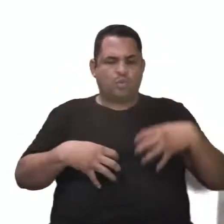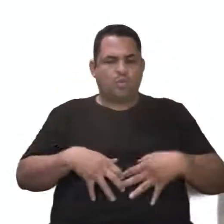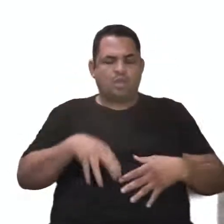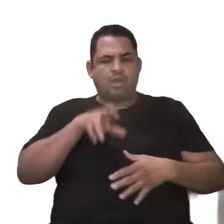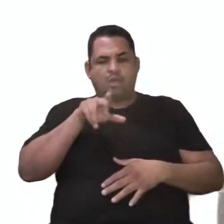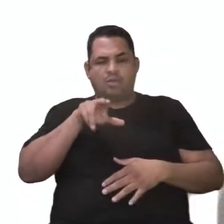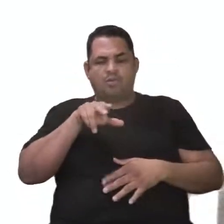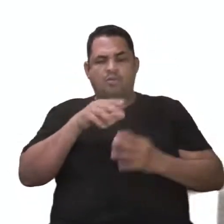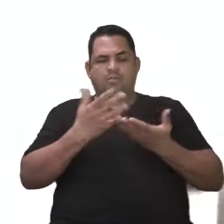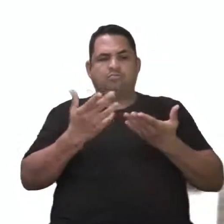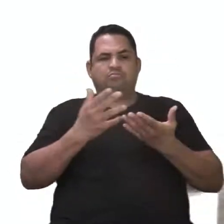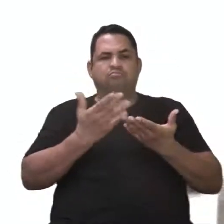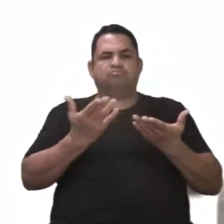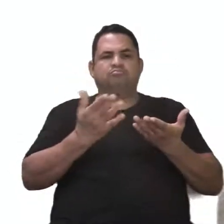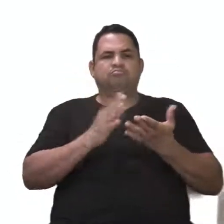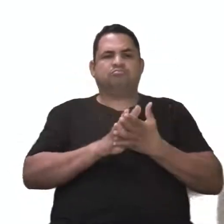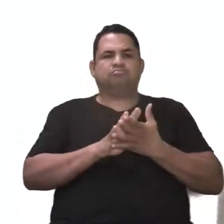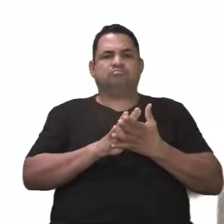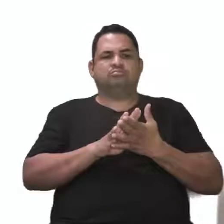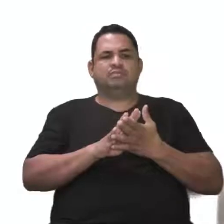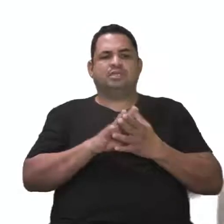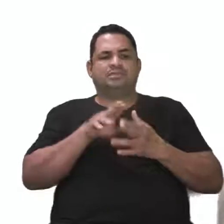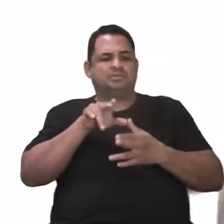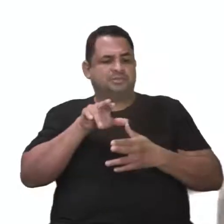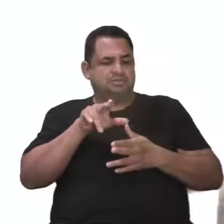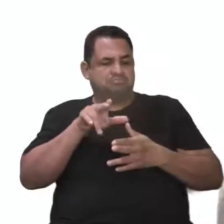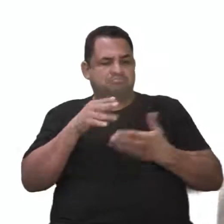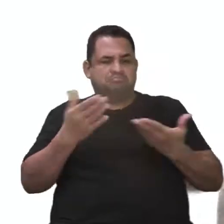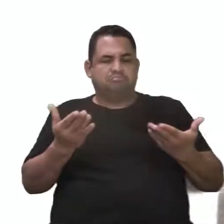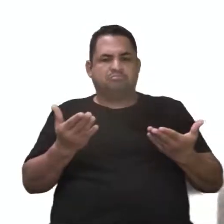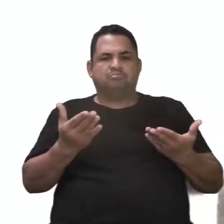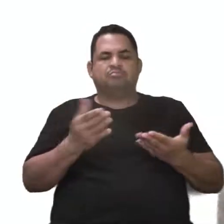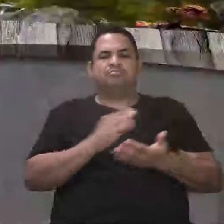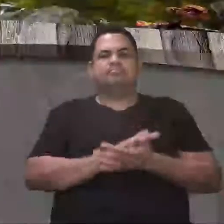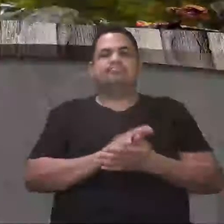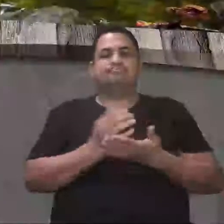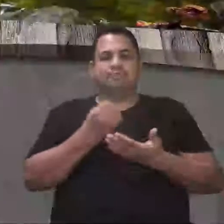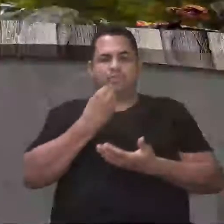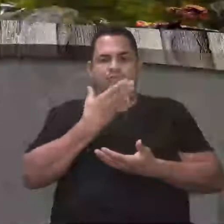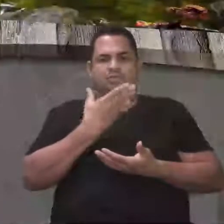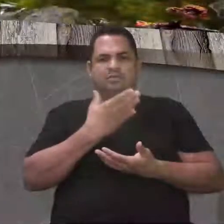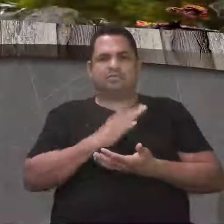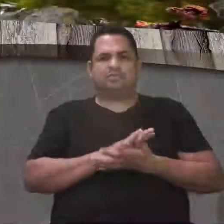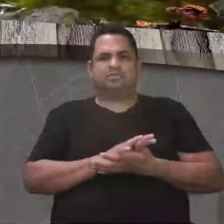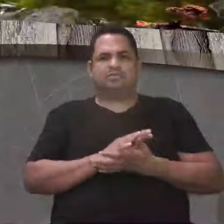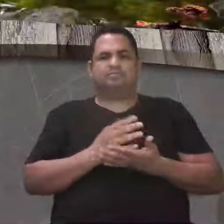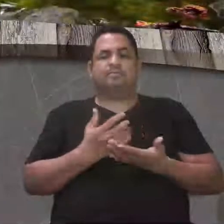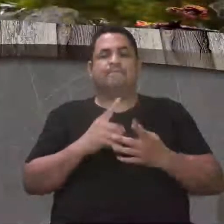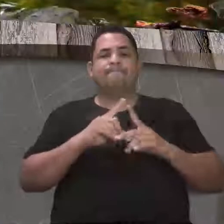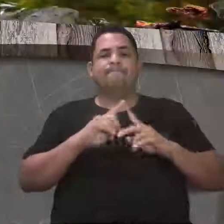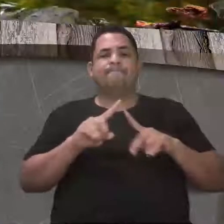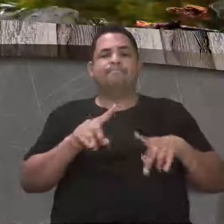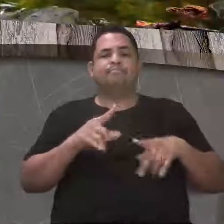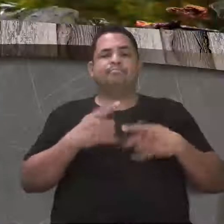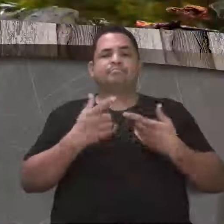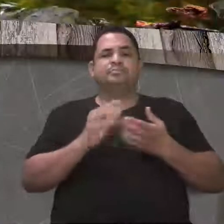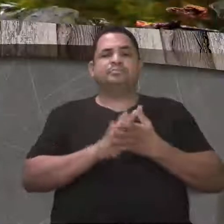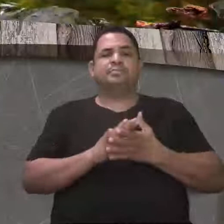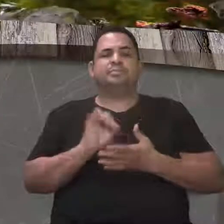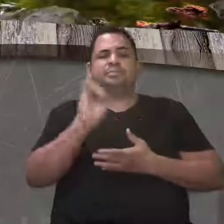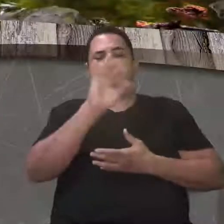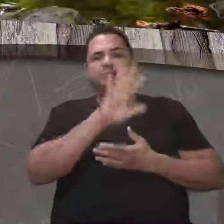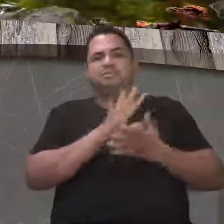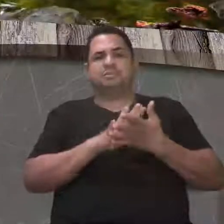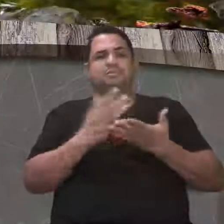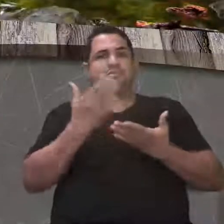ser igual, ela vai ser semelhante, tá bom? E, logicamente, a gente vai mostrar algumas imagens para